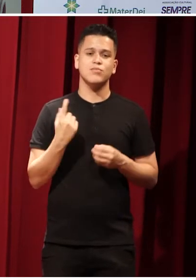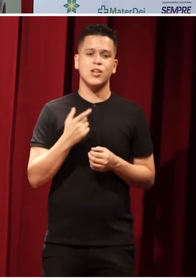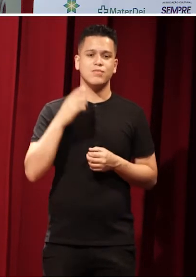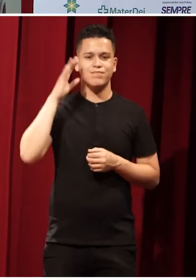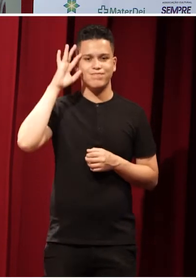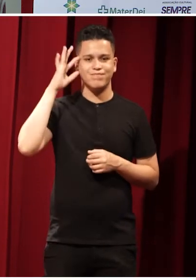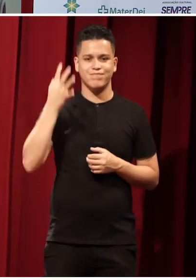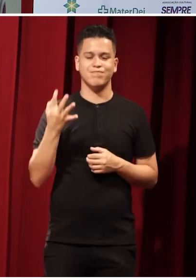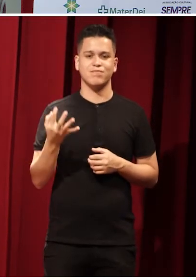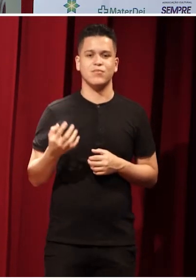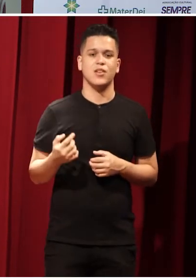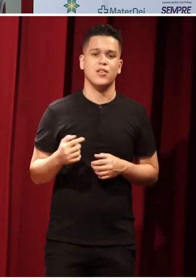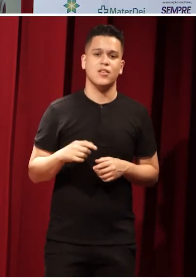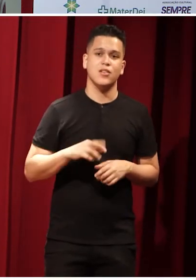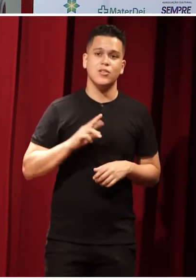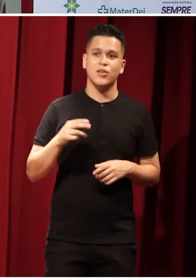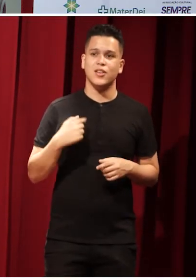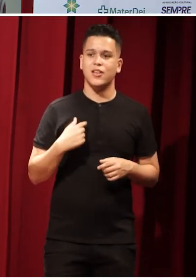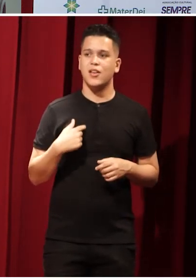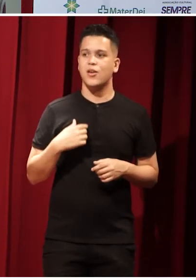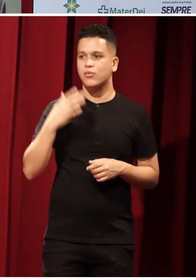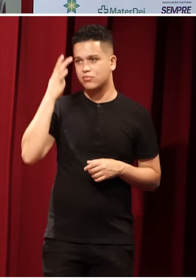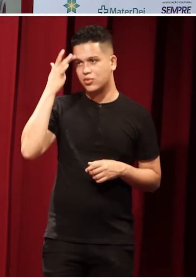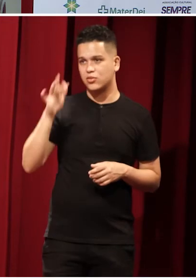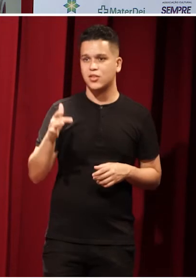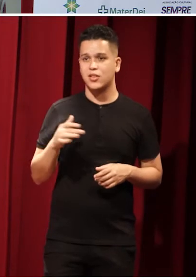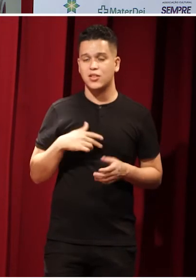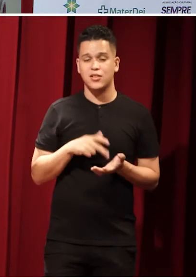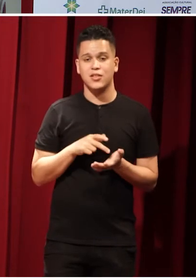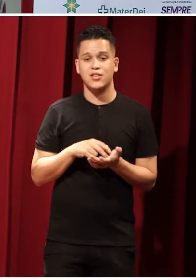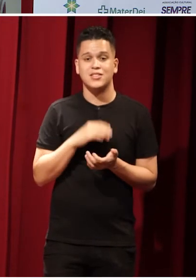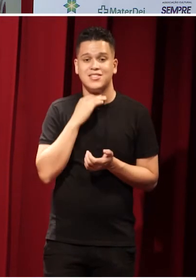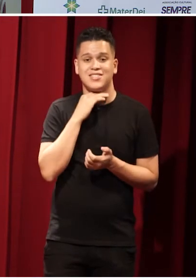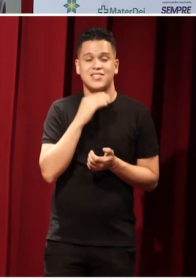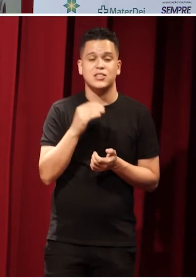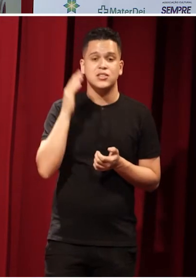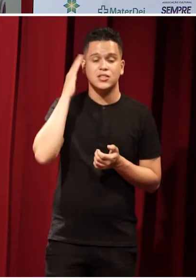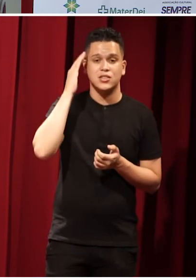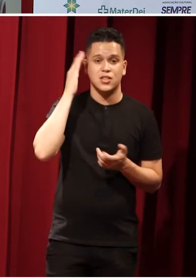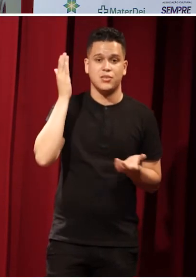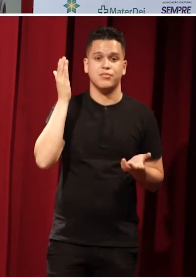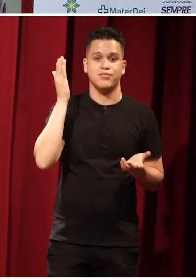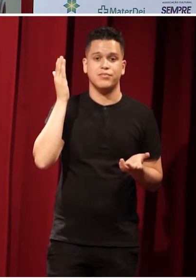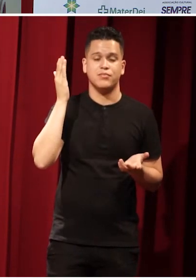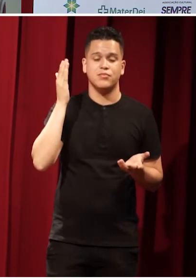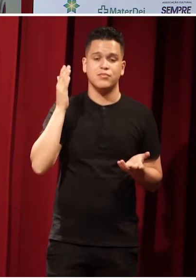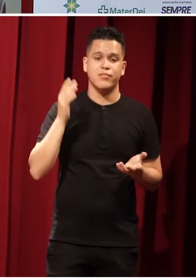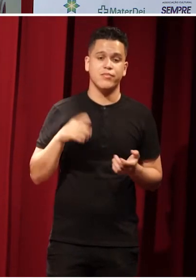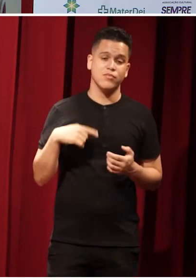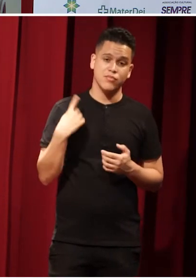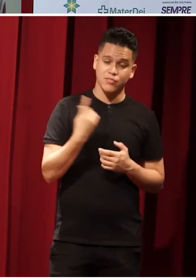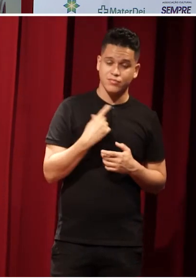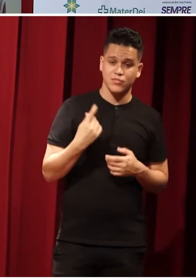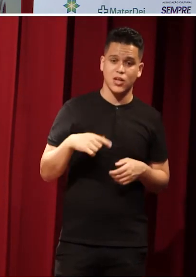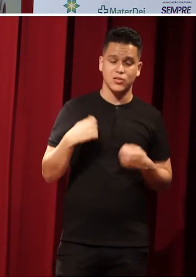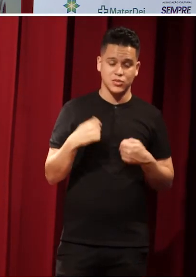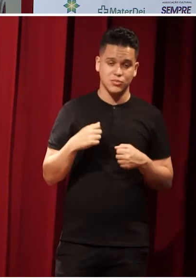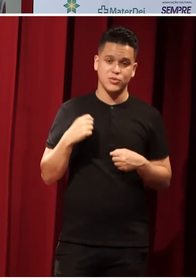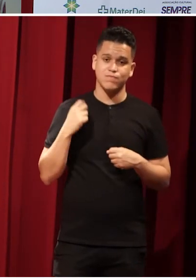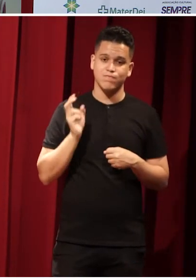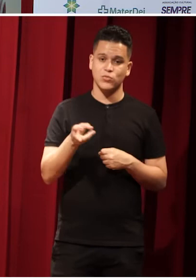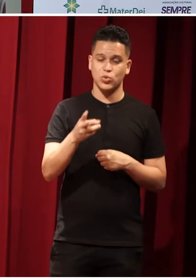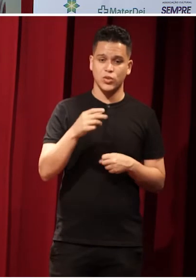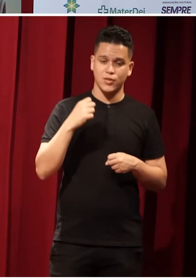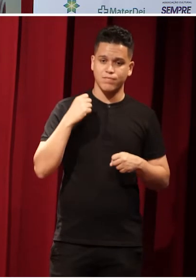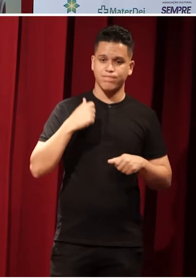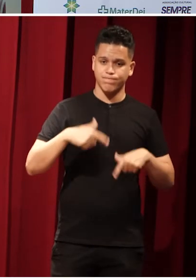isso, não é que eu não sei. Ninguém sabe. A única coisa que se sabe é que é preciso continuar o trabalho que vem